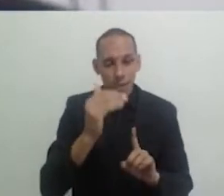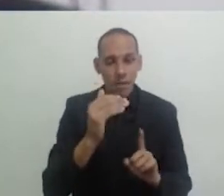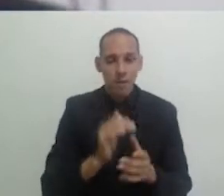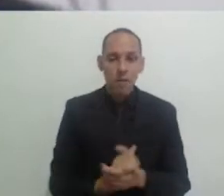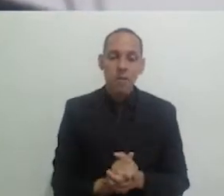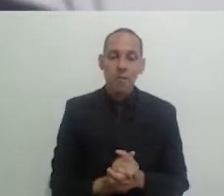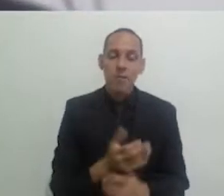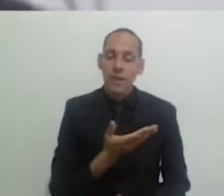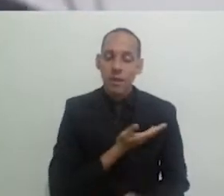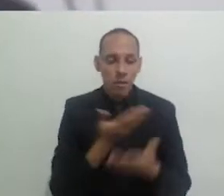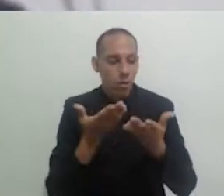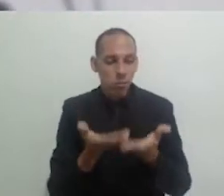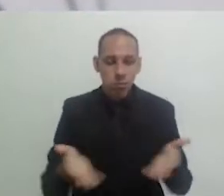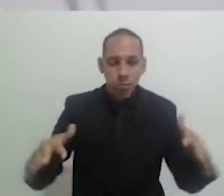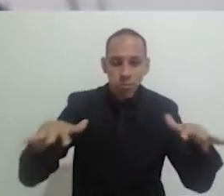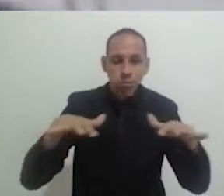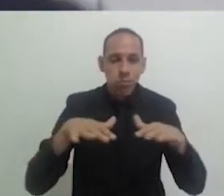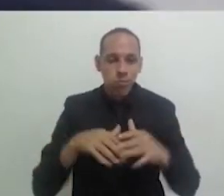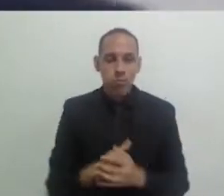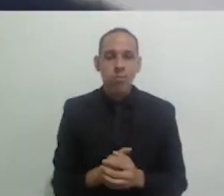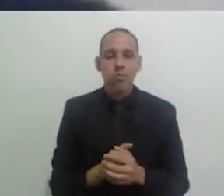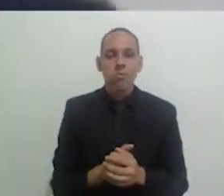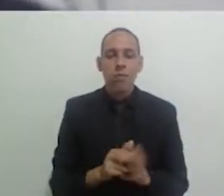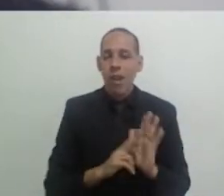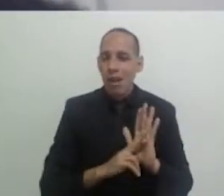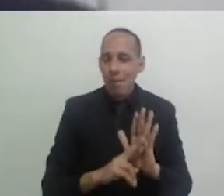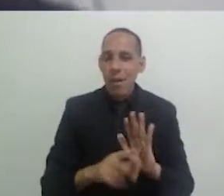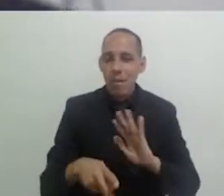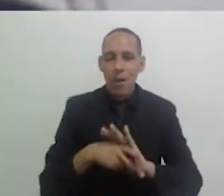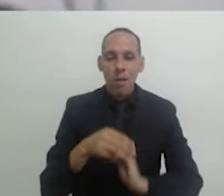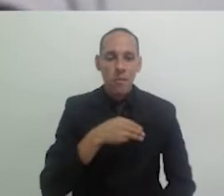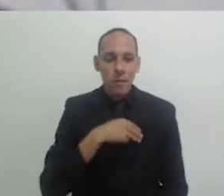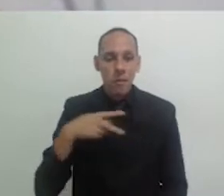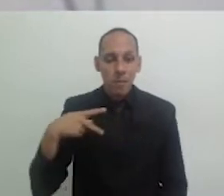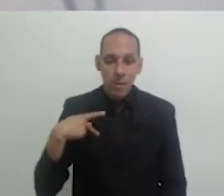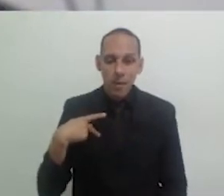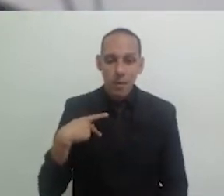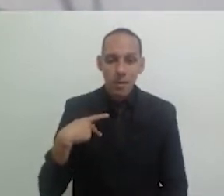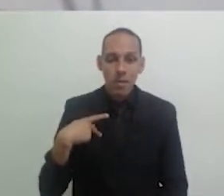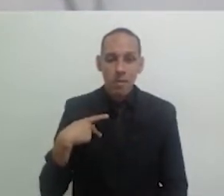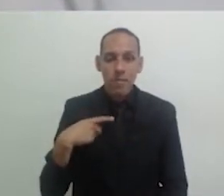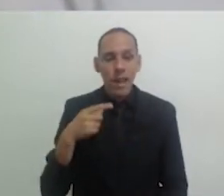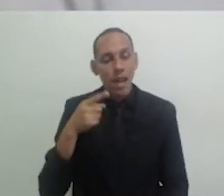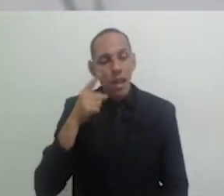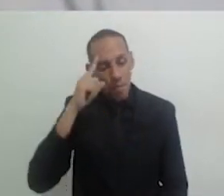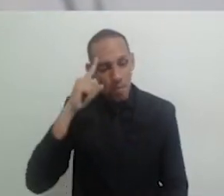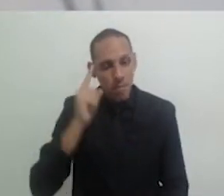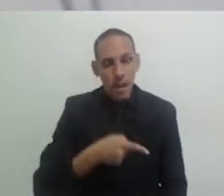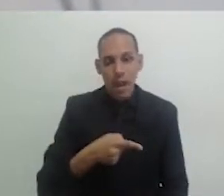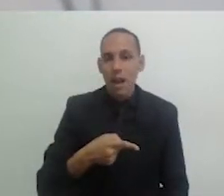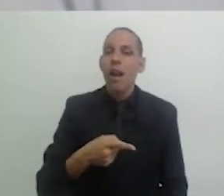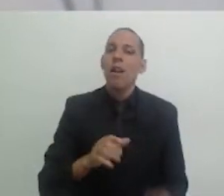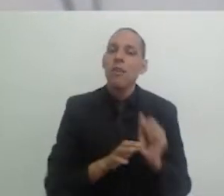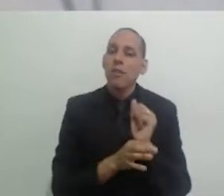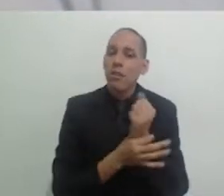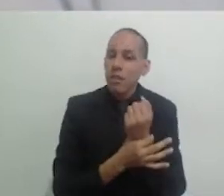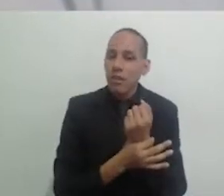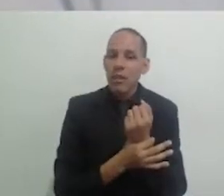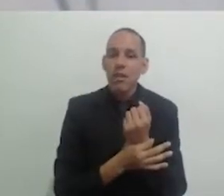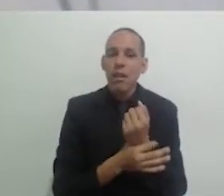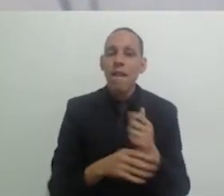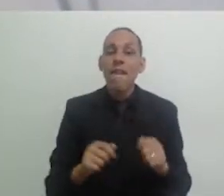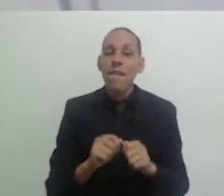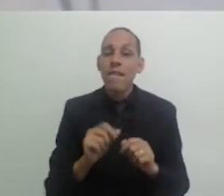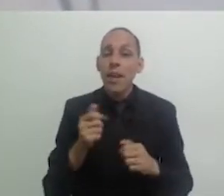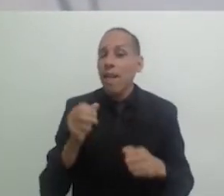os representantes do Ministério Público. Trata-se de um mandado de segurança contra um ato praticado pelo presidente do Tribunal de Contas do Estado do